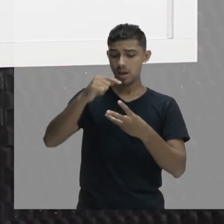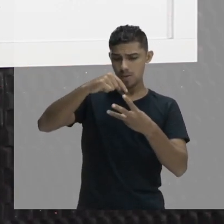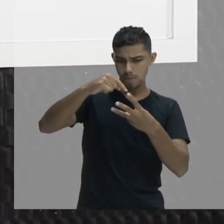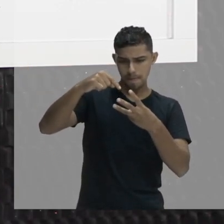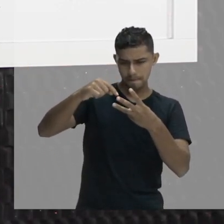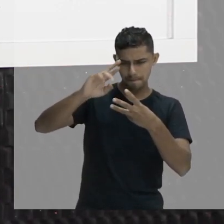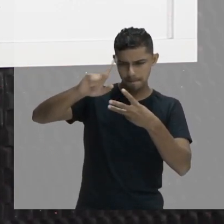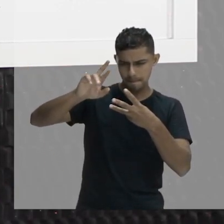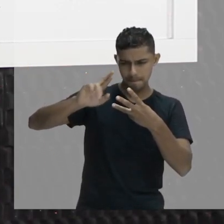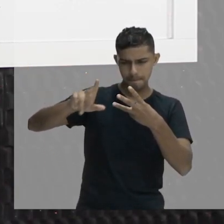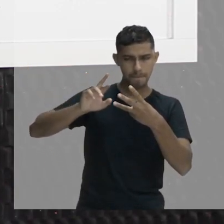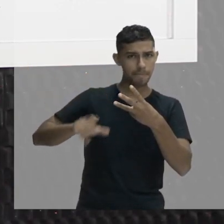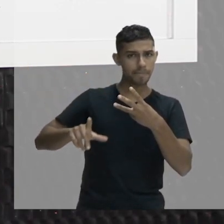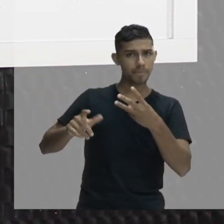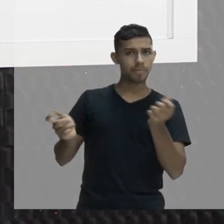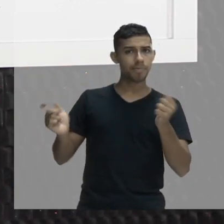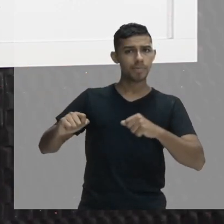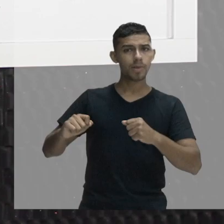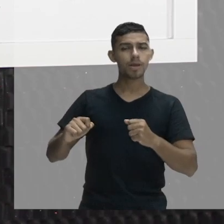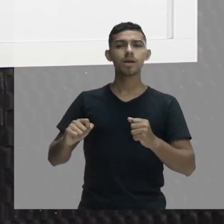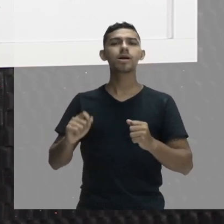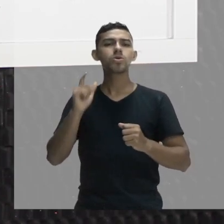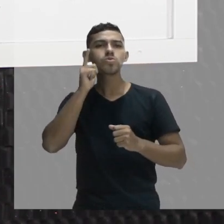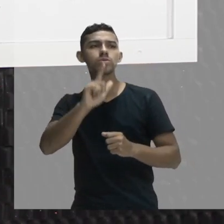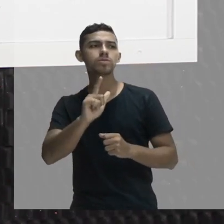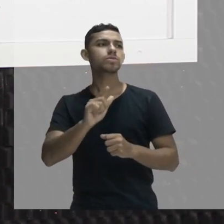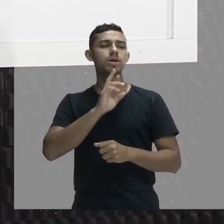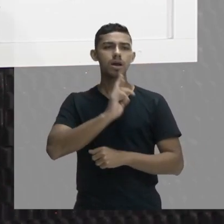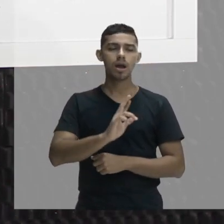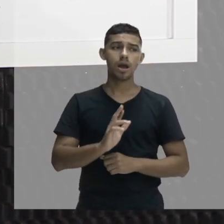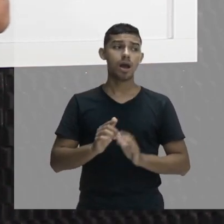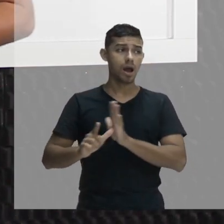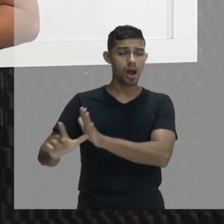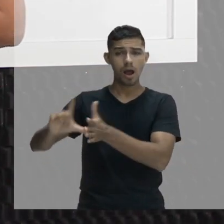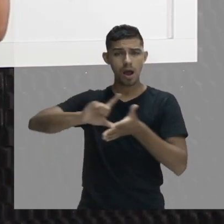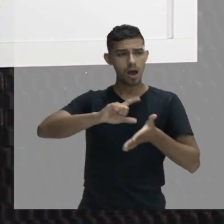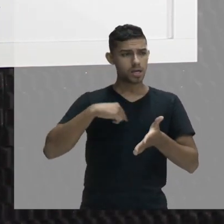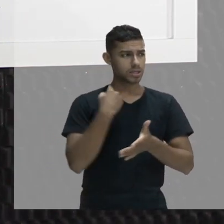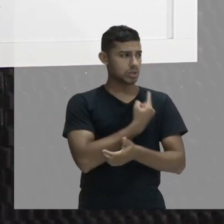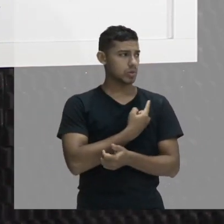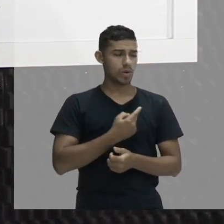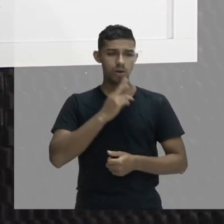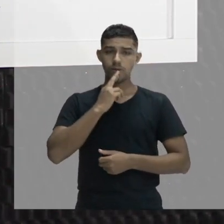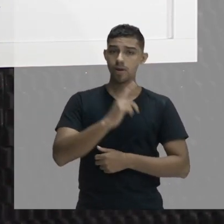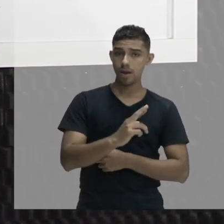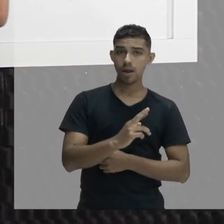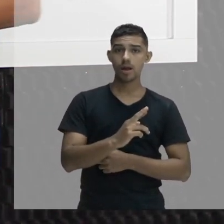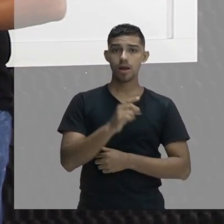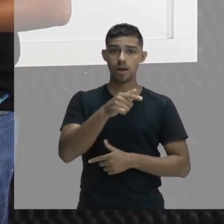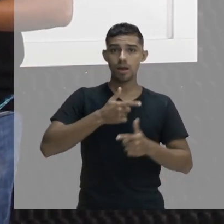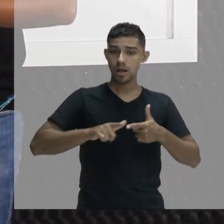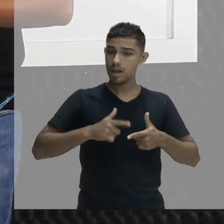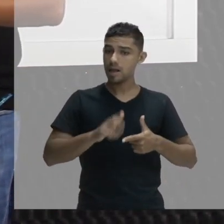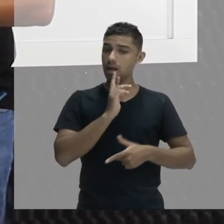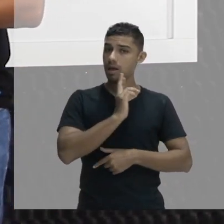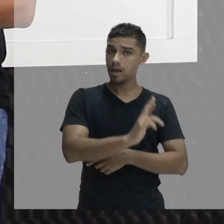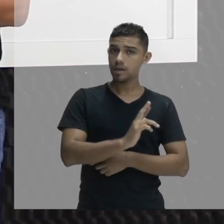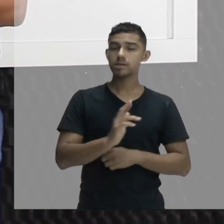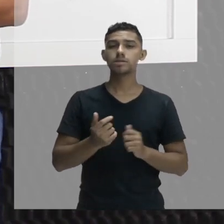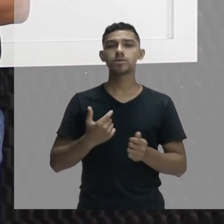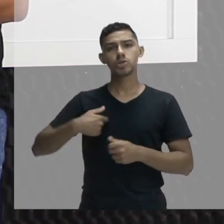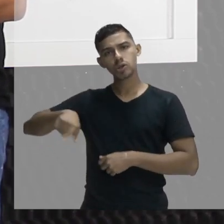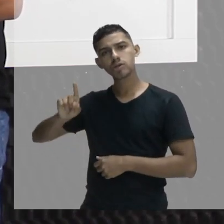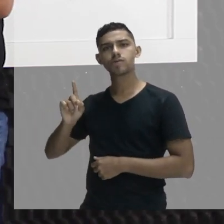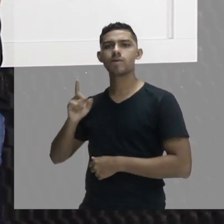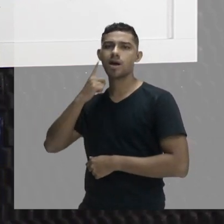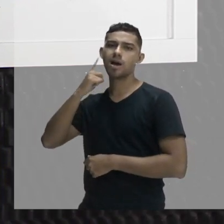de combinação com o problema de permutação. Tá? Então, antes da gente resolver esses problemas, a